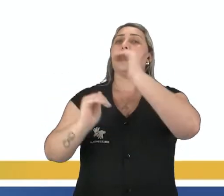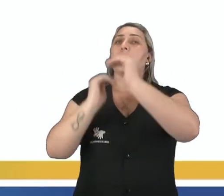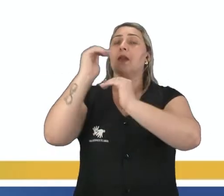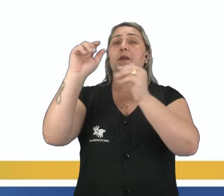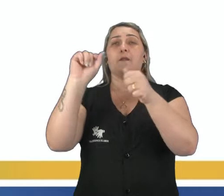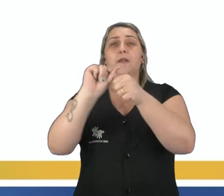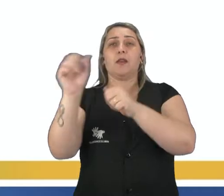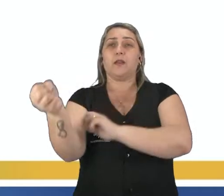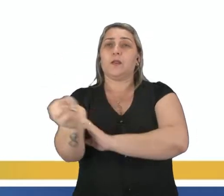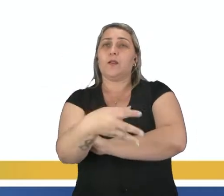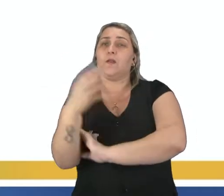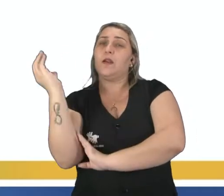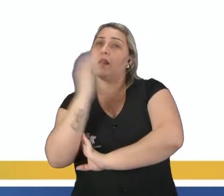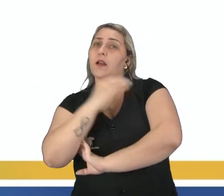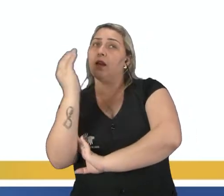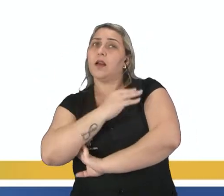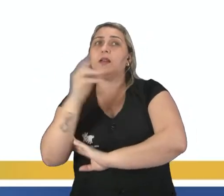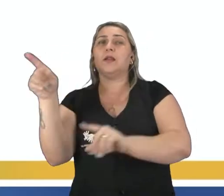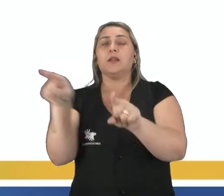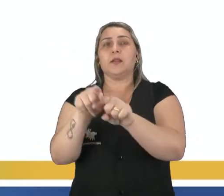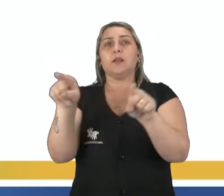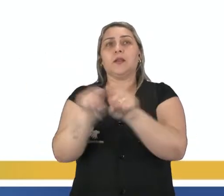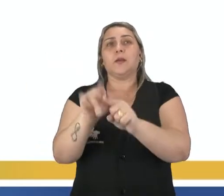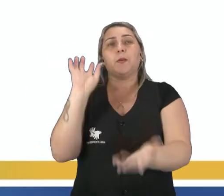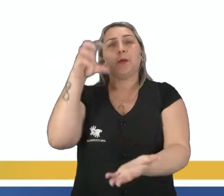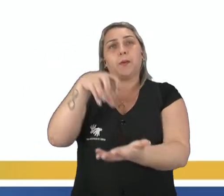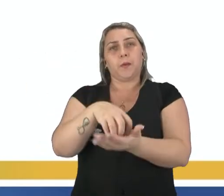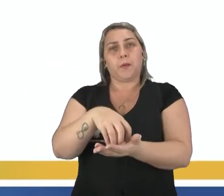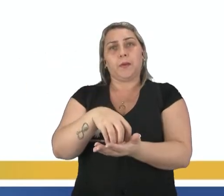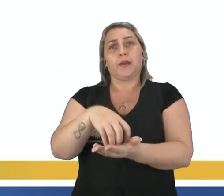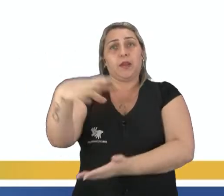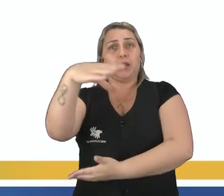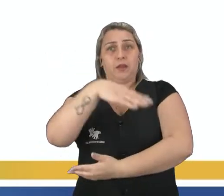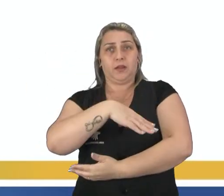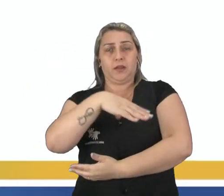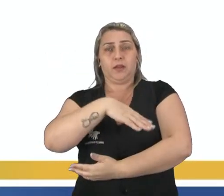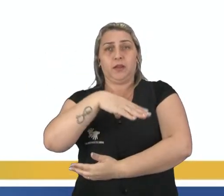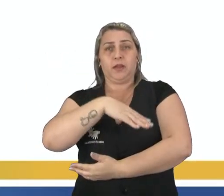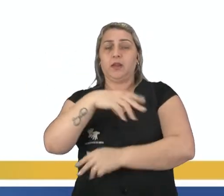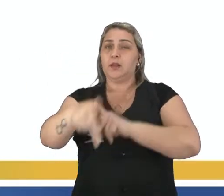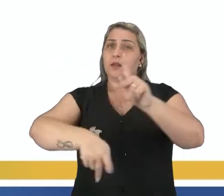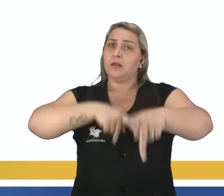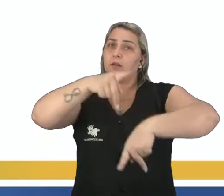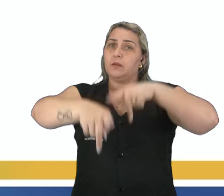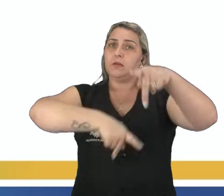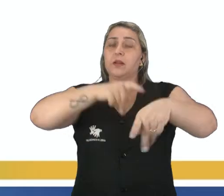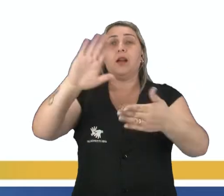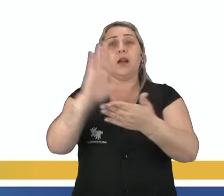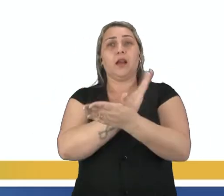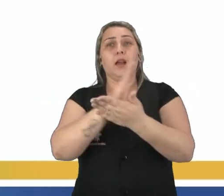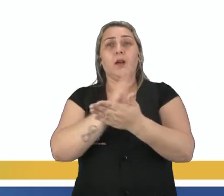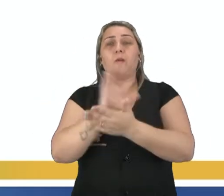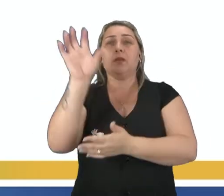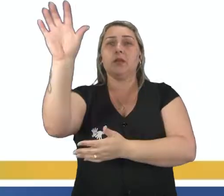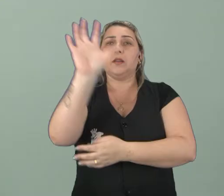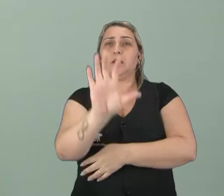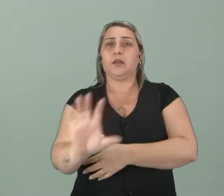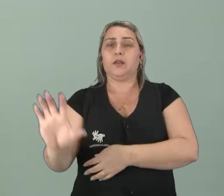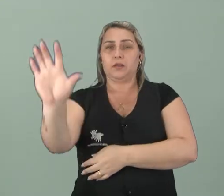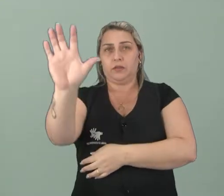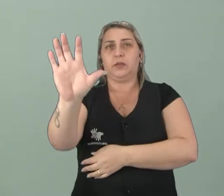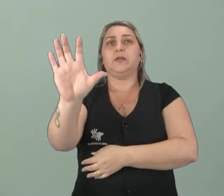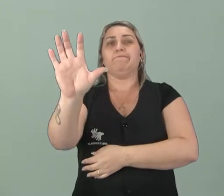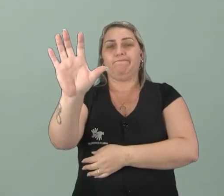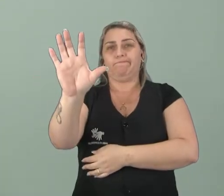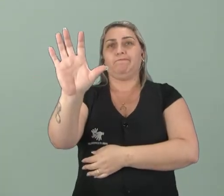se torna recente, acelerado, ele fez concentrar muitas cidades, a população em algumas regiões, que